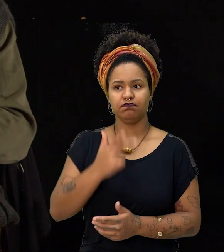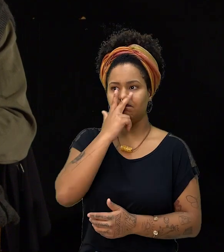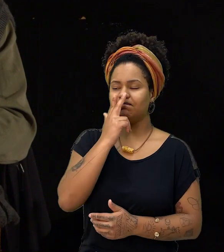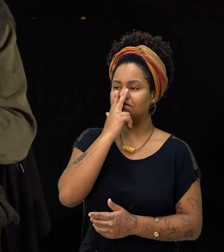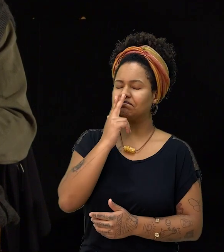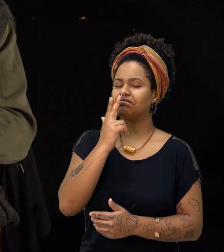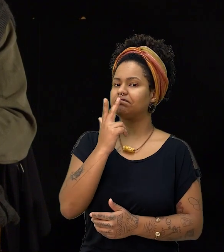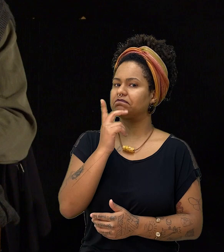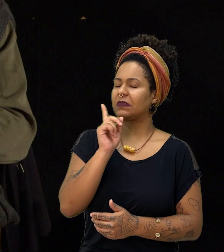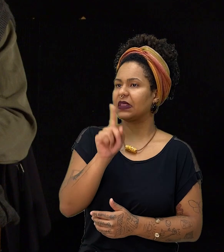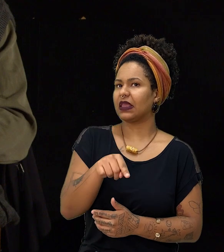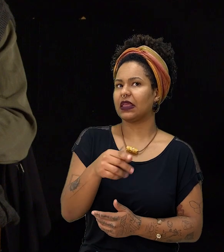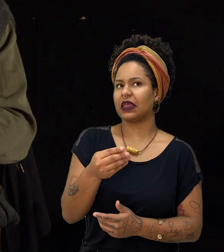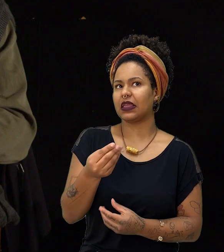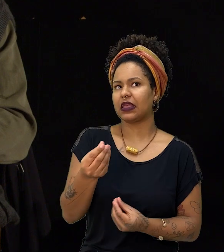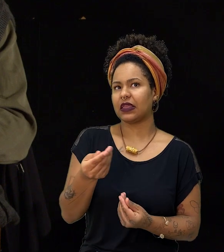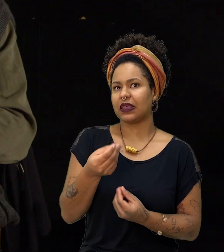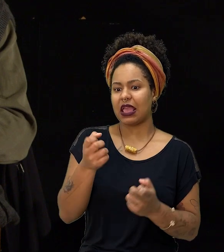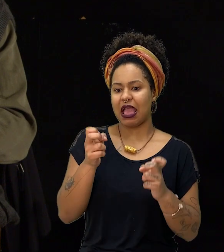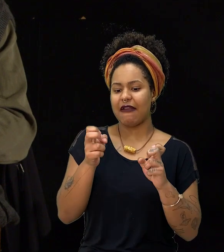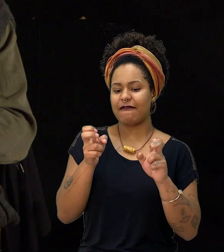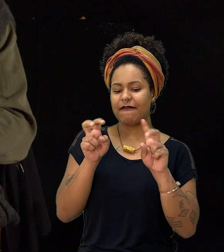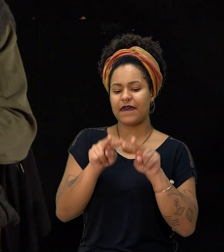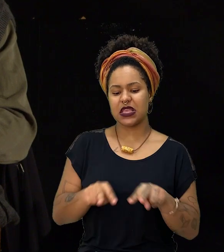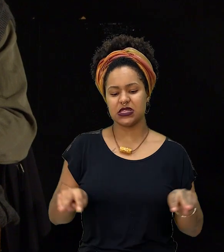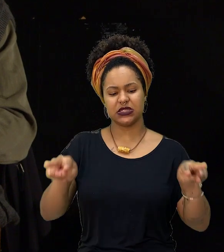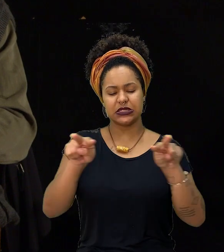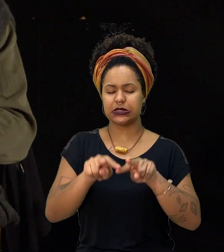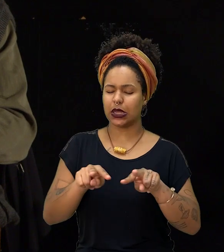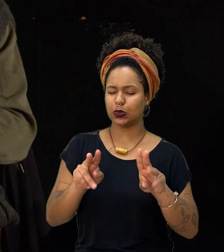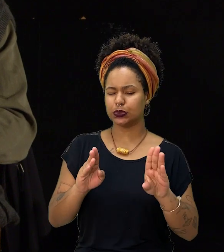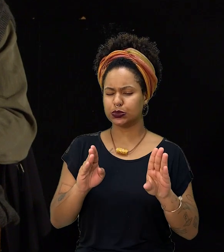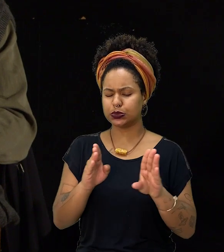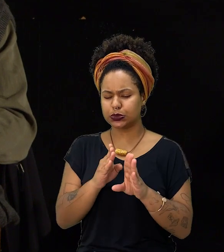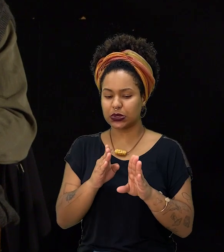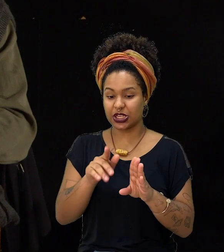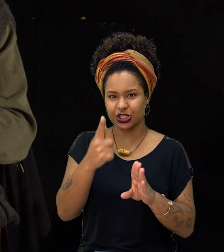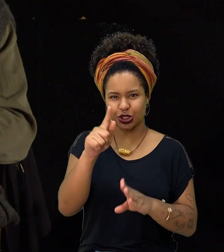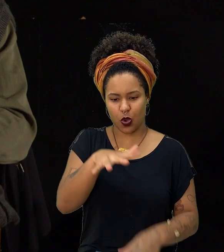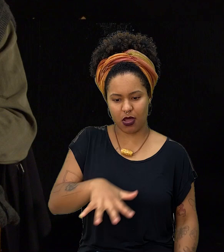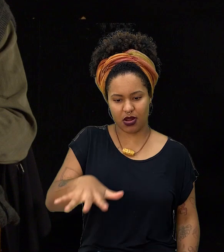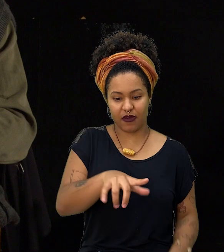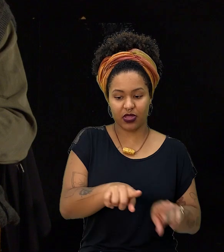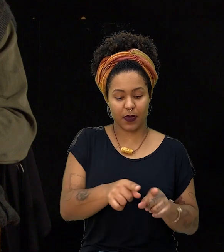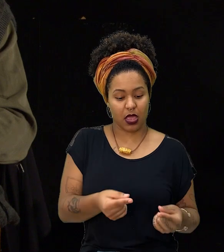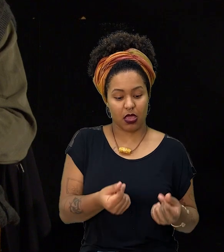ser uma visão estreita, geograficamente,